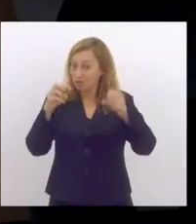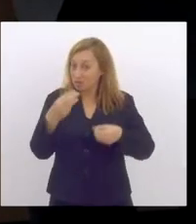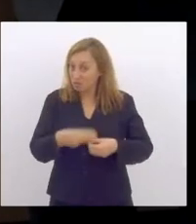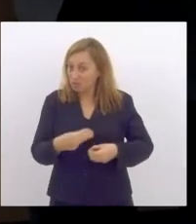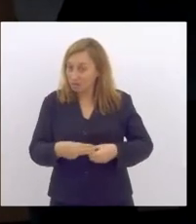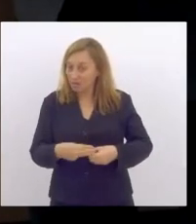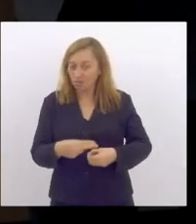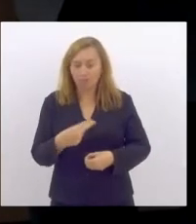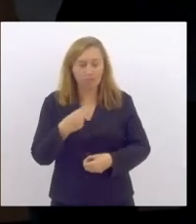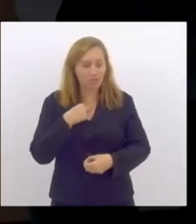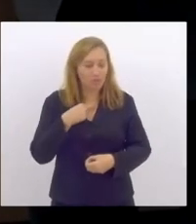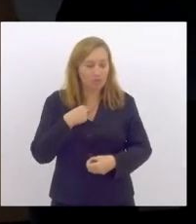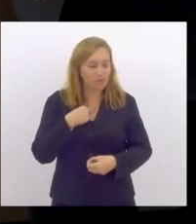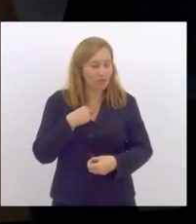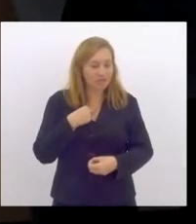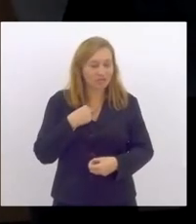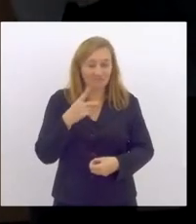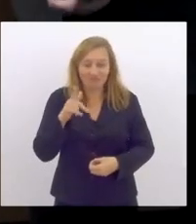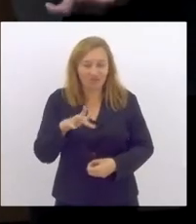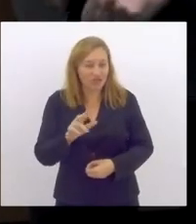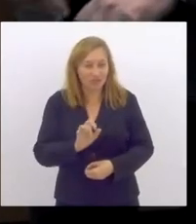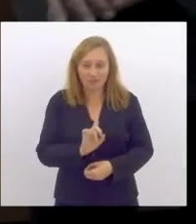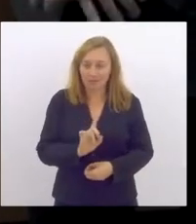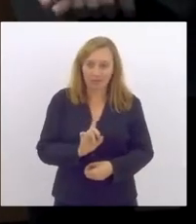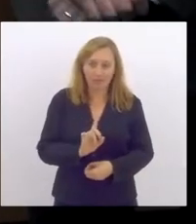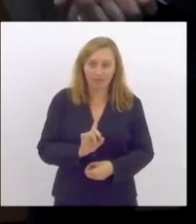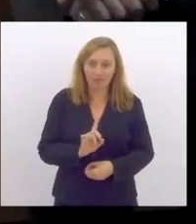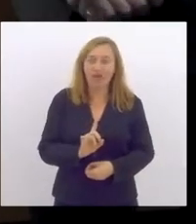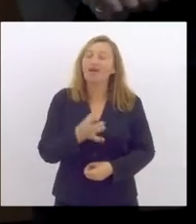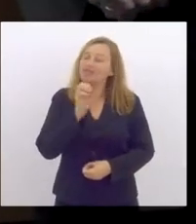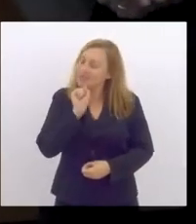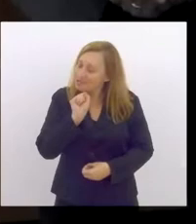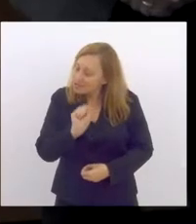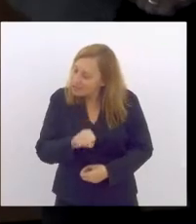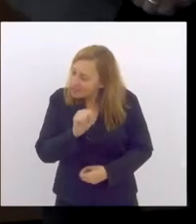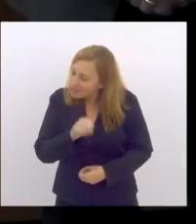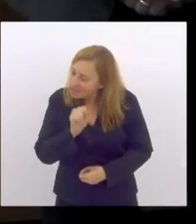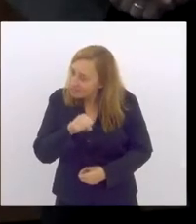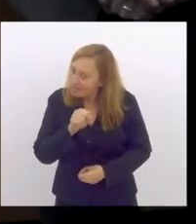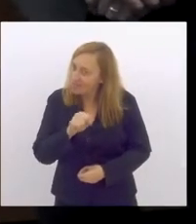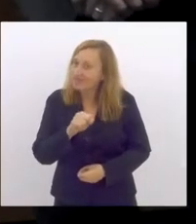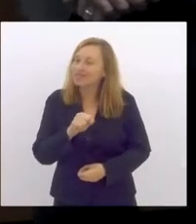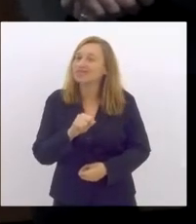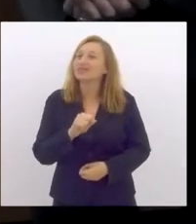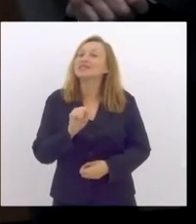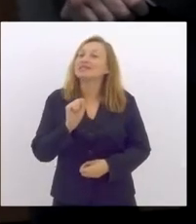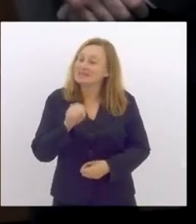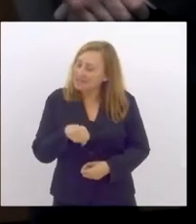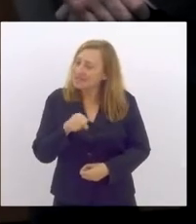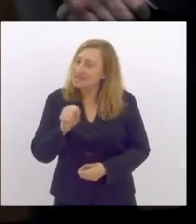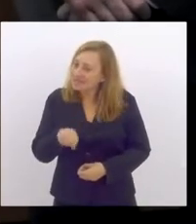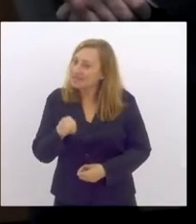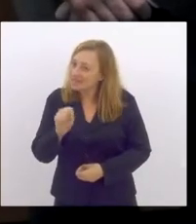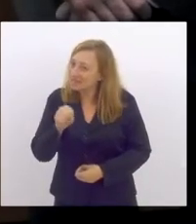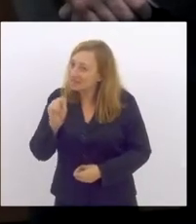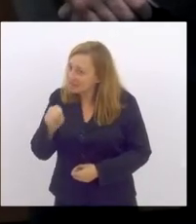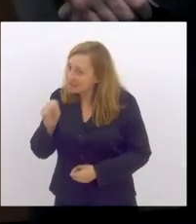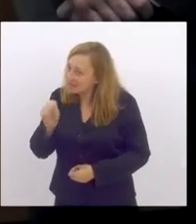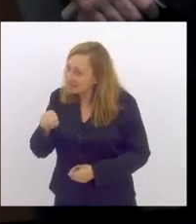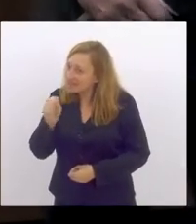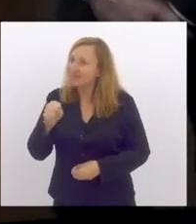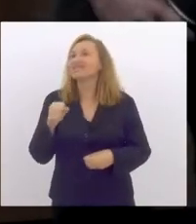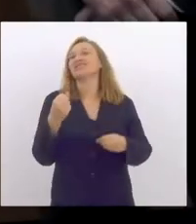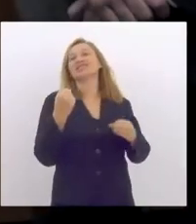Municipais, não poderia ser diferente. O meu parecer é favorável e favorável com